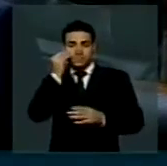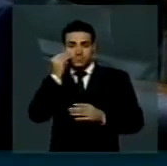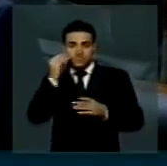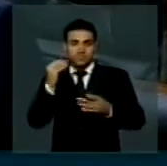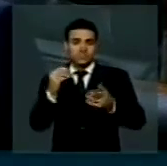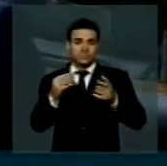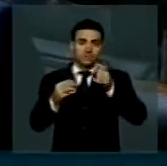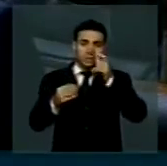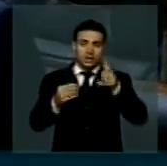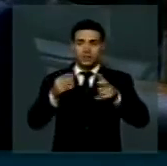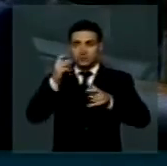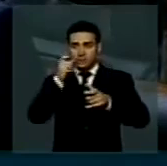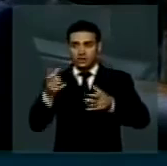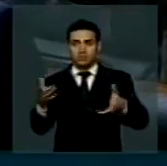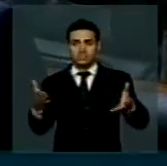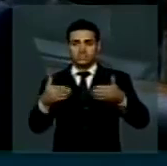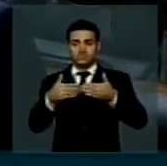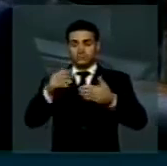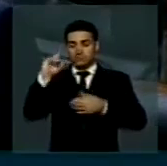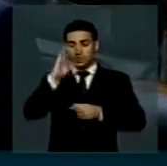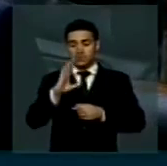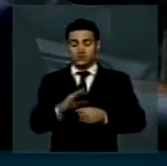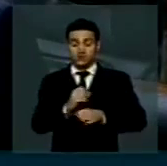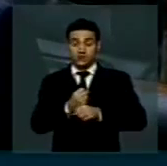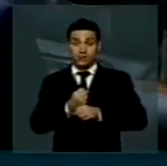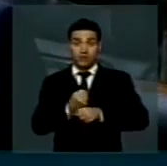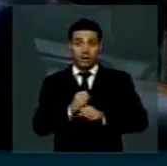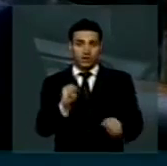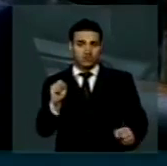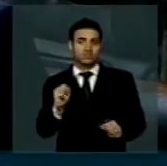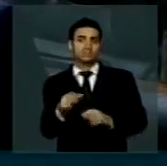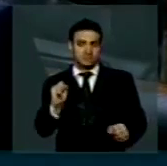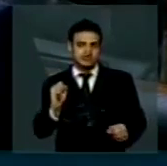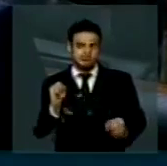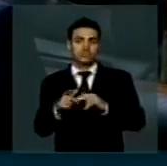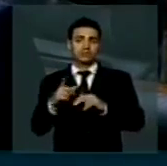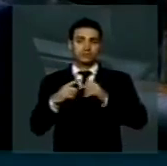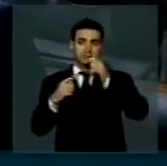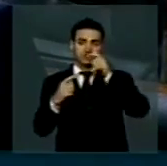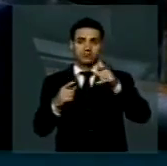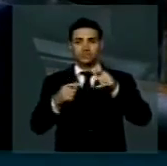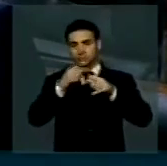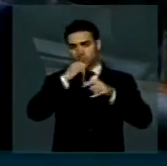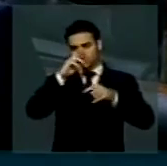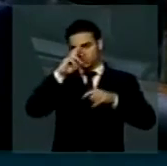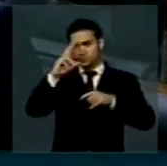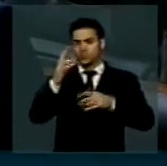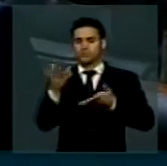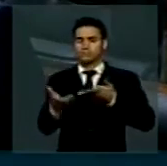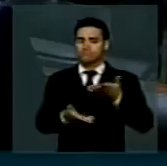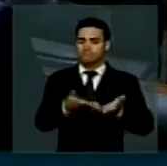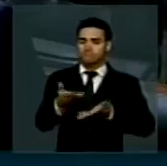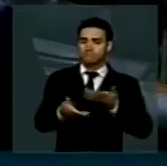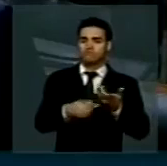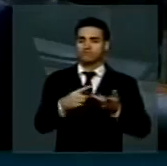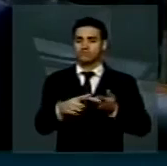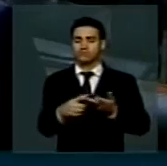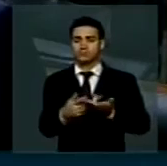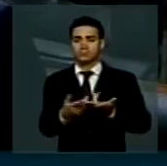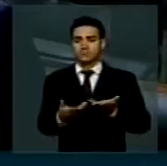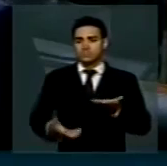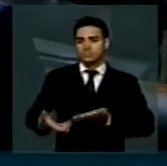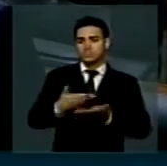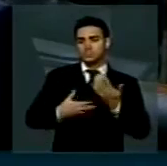muitos interesses, o Brasil é um continente, e Vossa Excelência, com muito tato, com muita competência, com muita